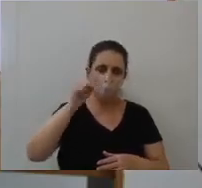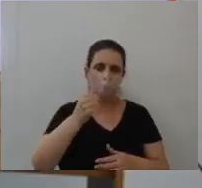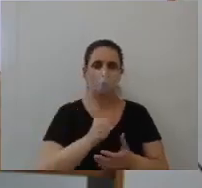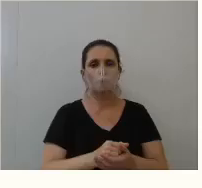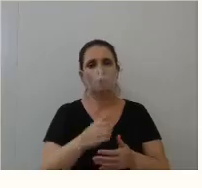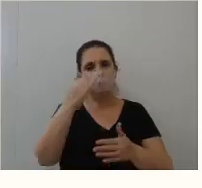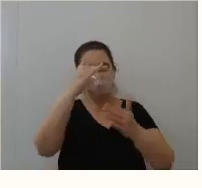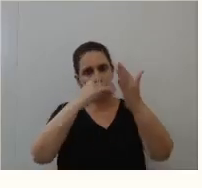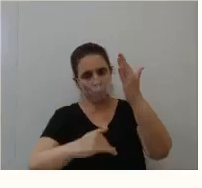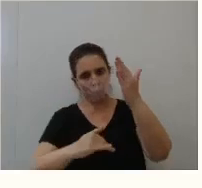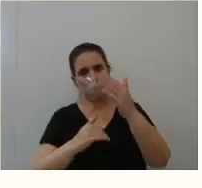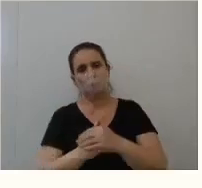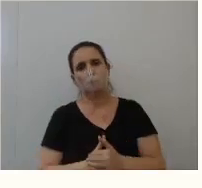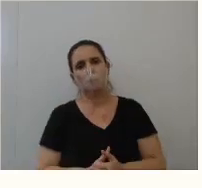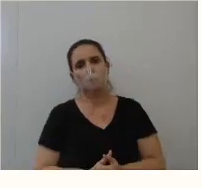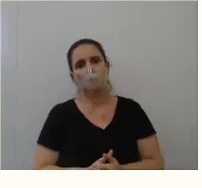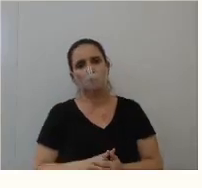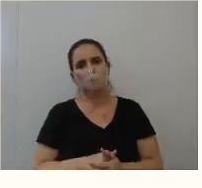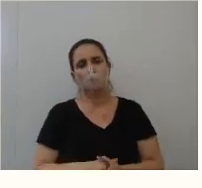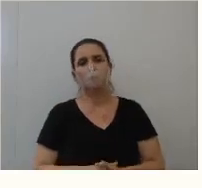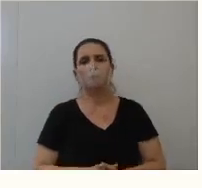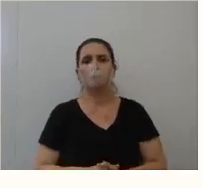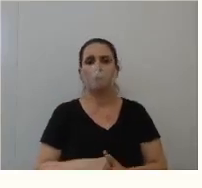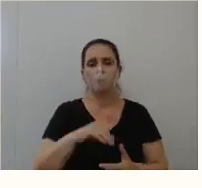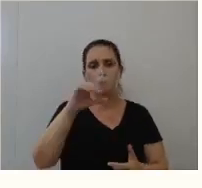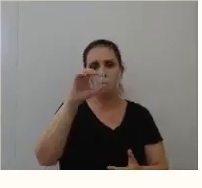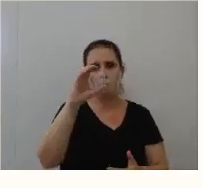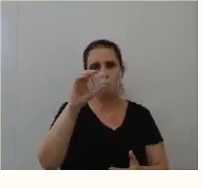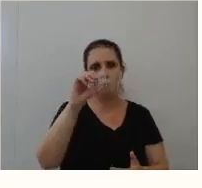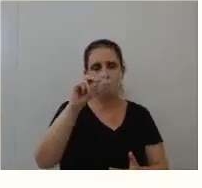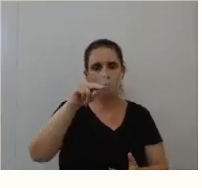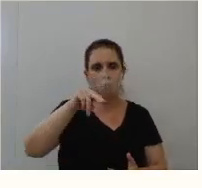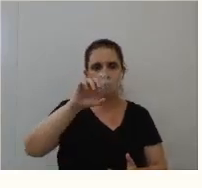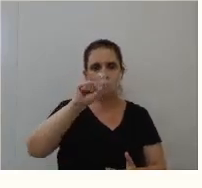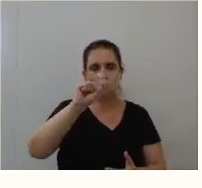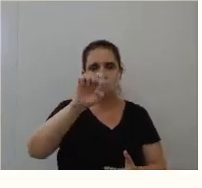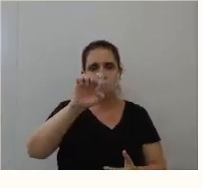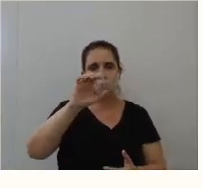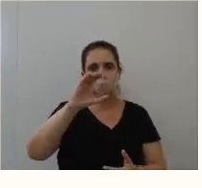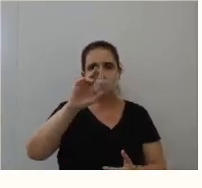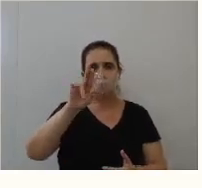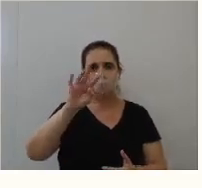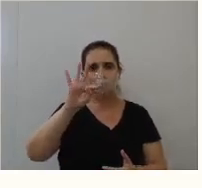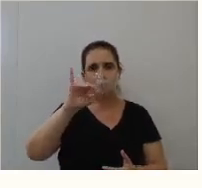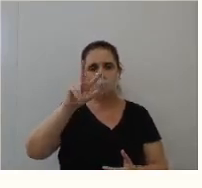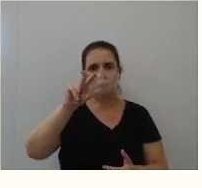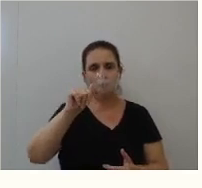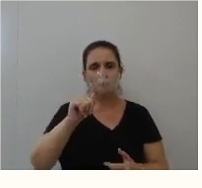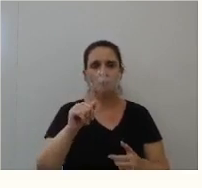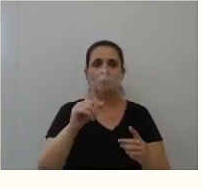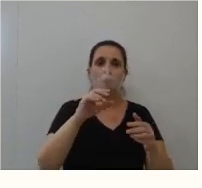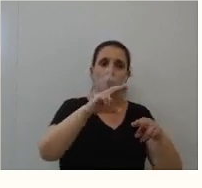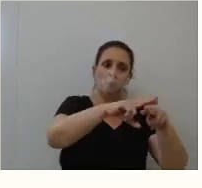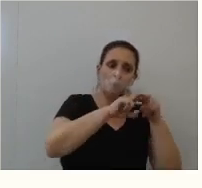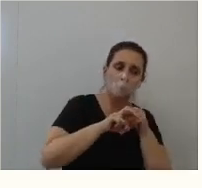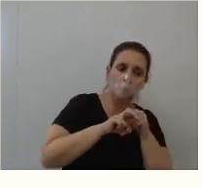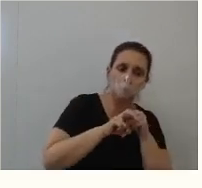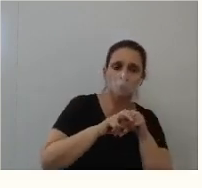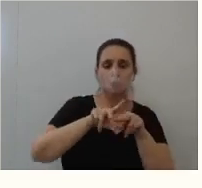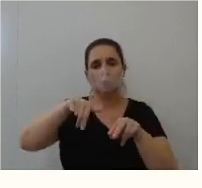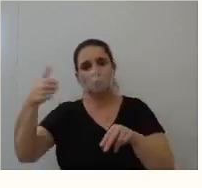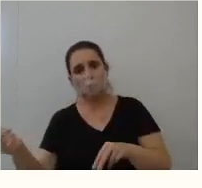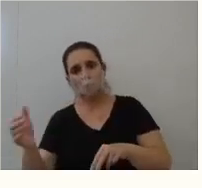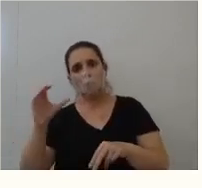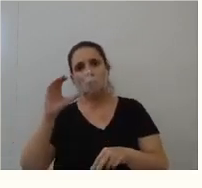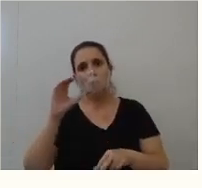Consecutiva, a relação de causa e consequência. A gente pode utilizar sim também, a gente pode utilizar